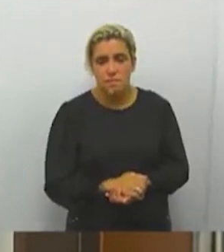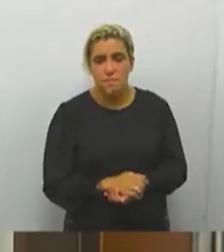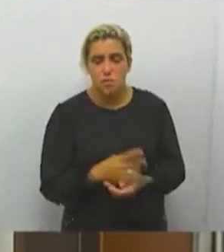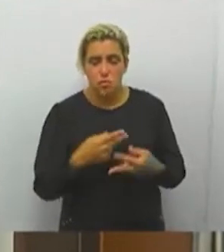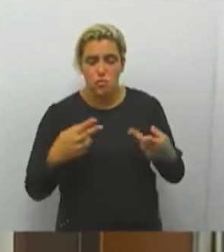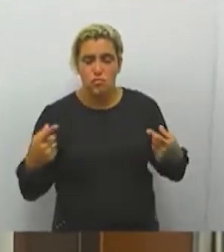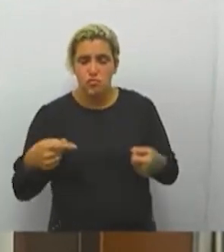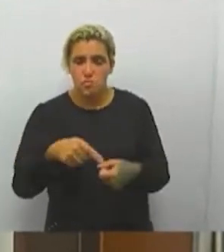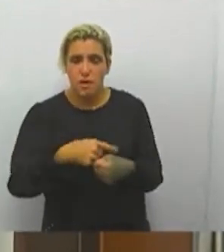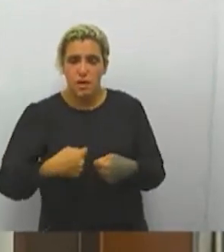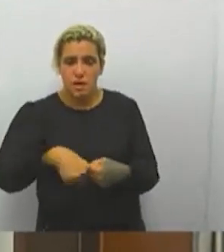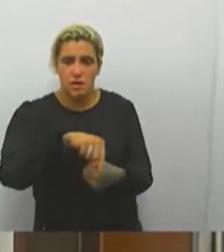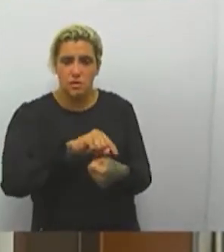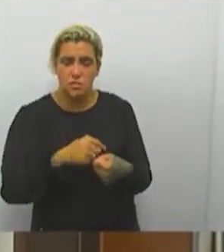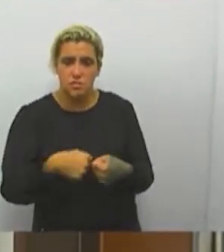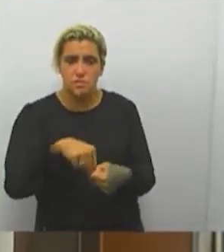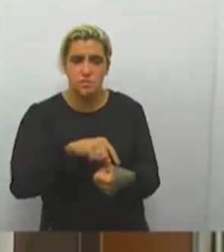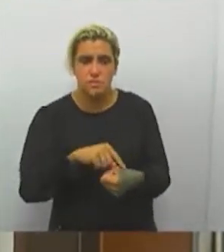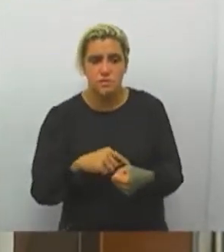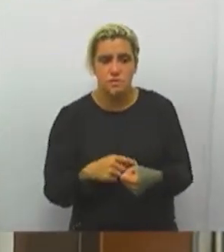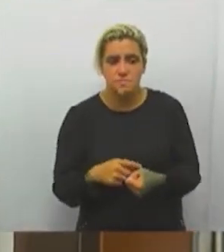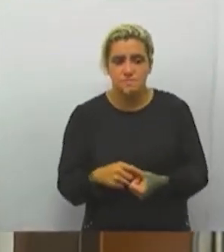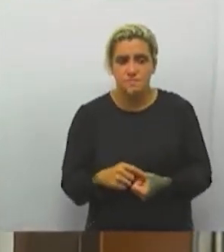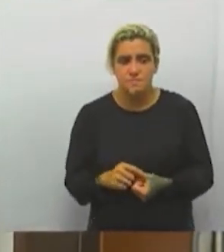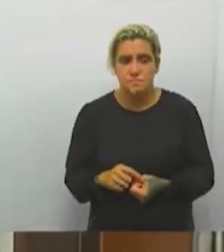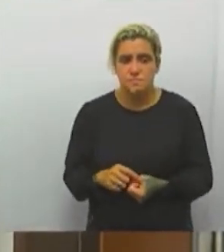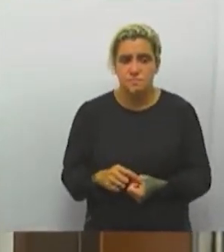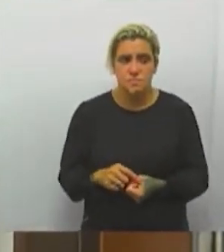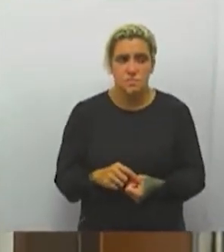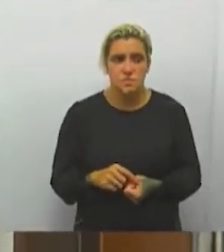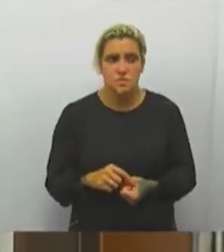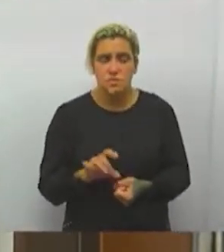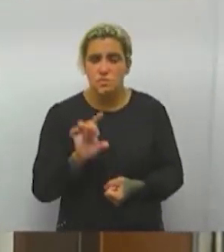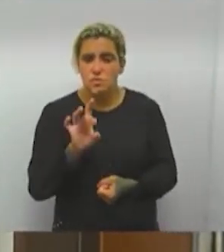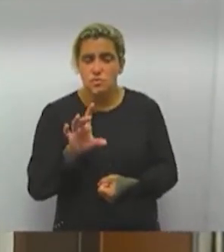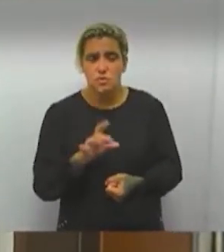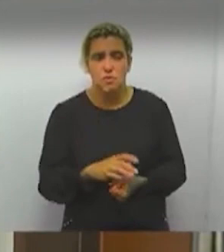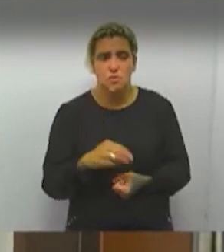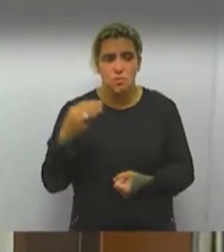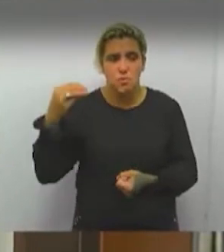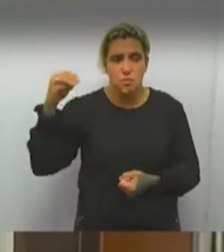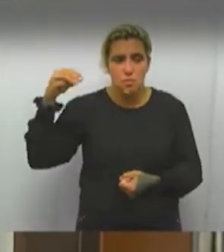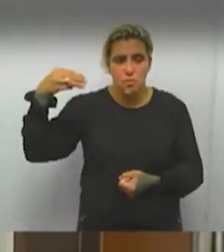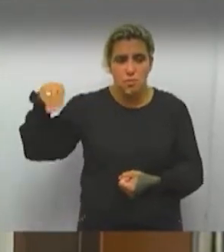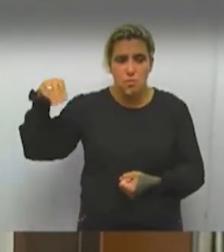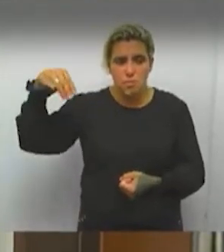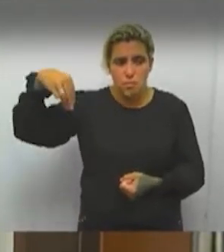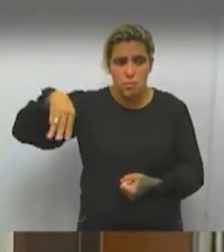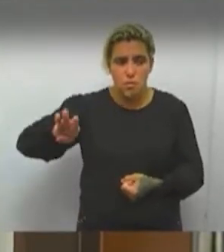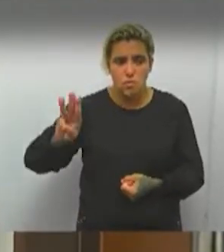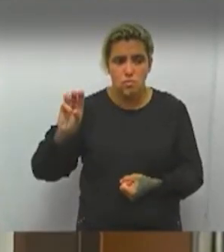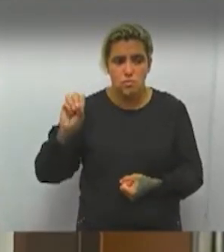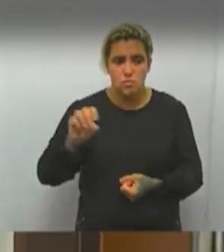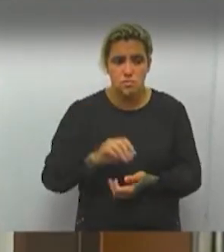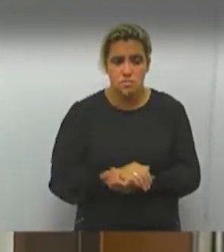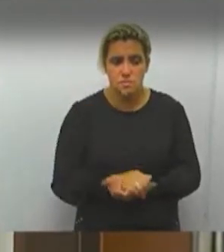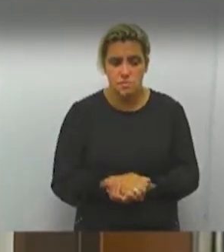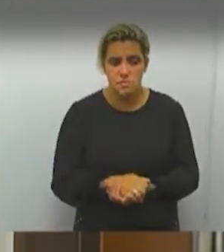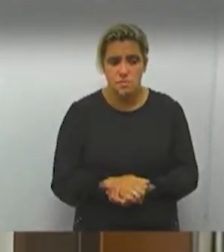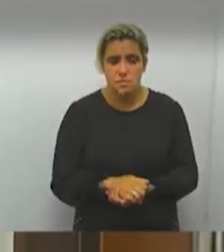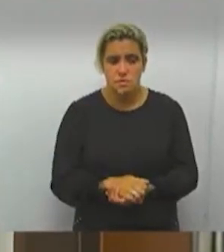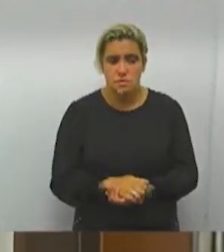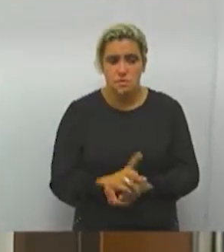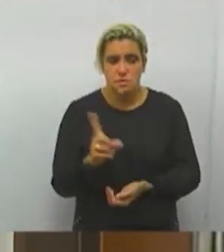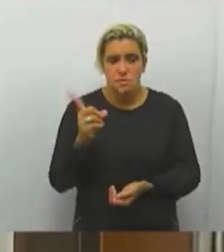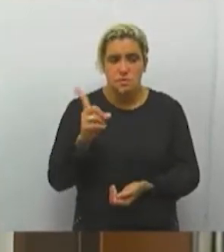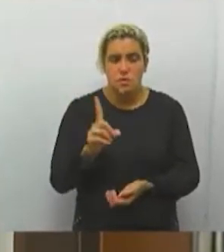em todos os quase todos os bairros que tem monab é uma escola só e que a gente influencie porque não